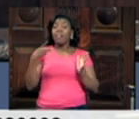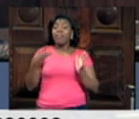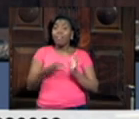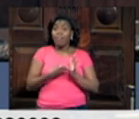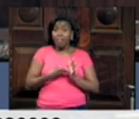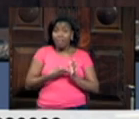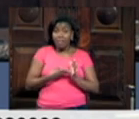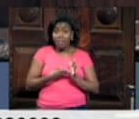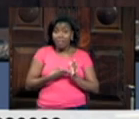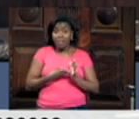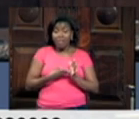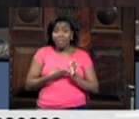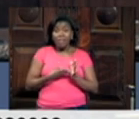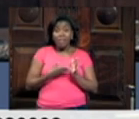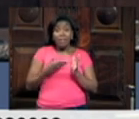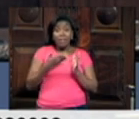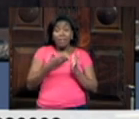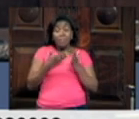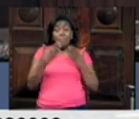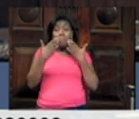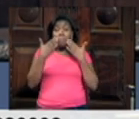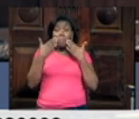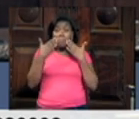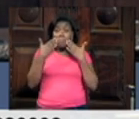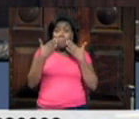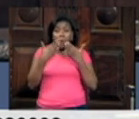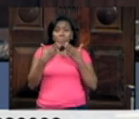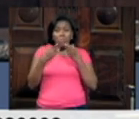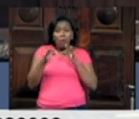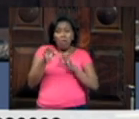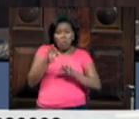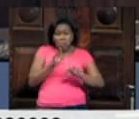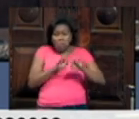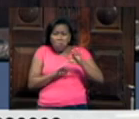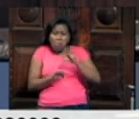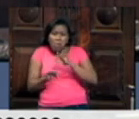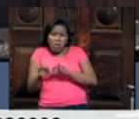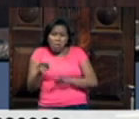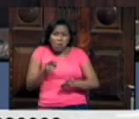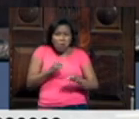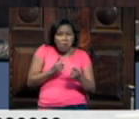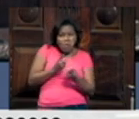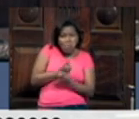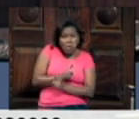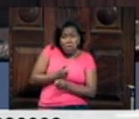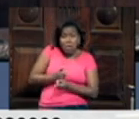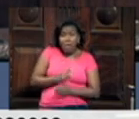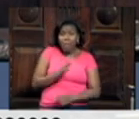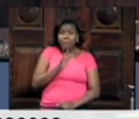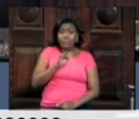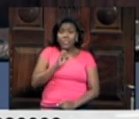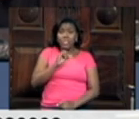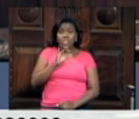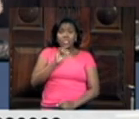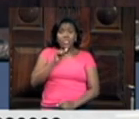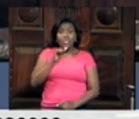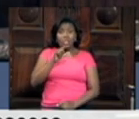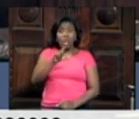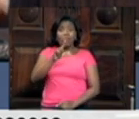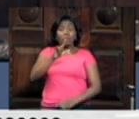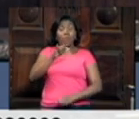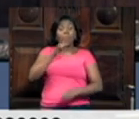uma amostra da montagem de uma farsa fiscal para